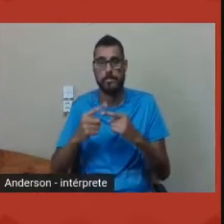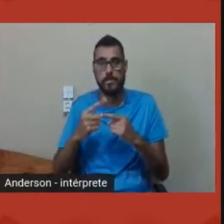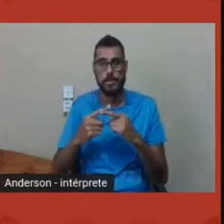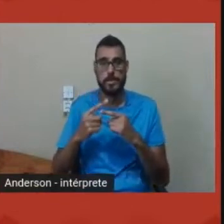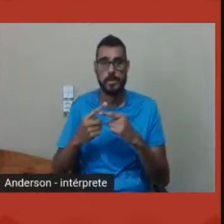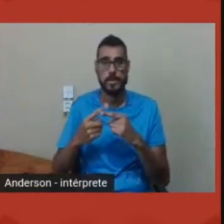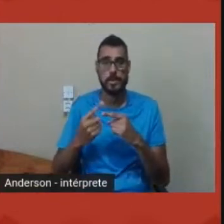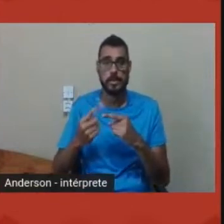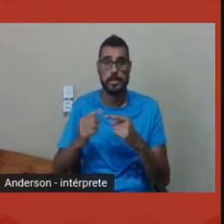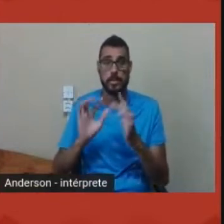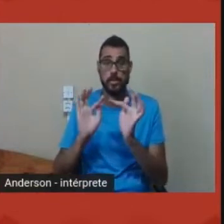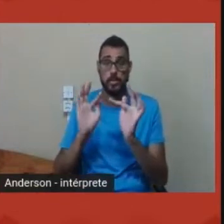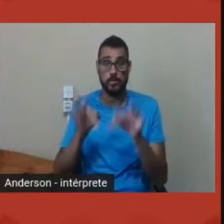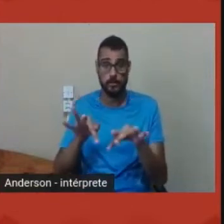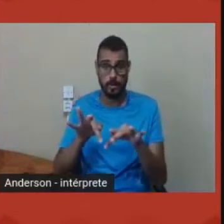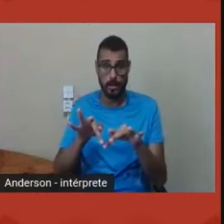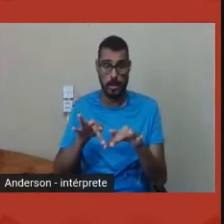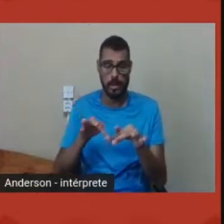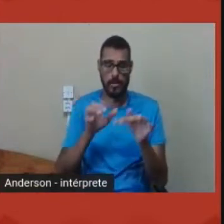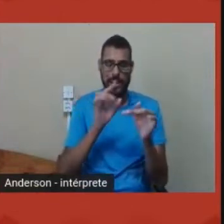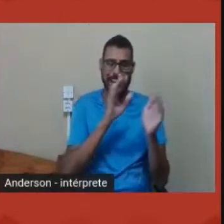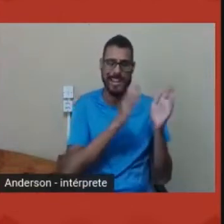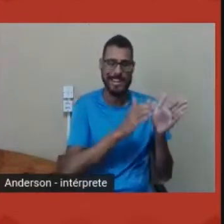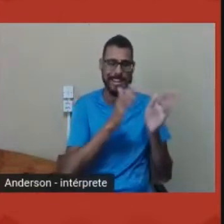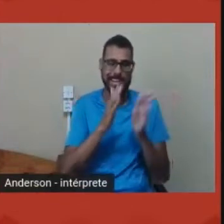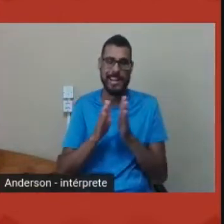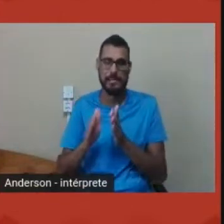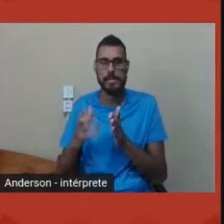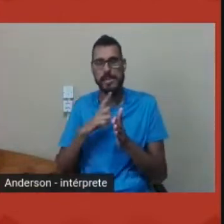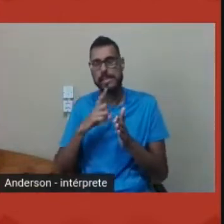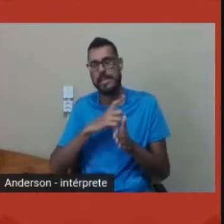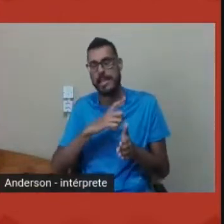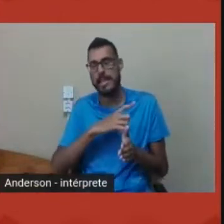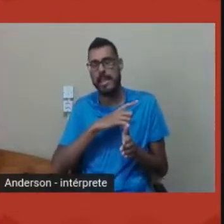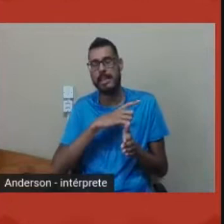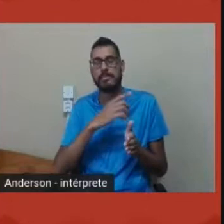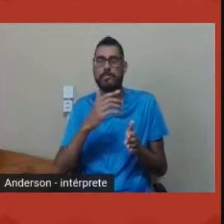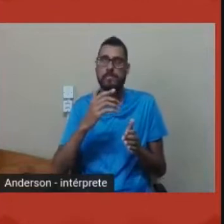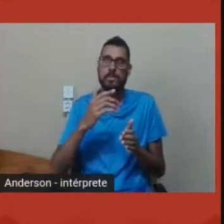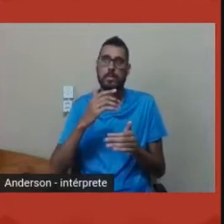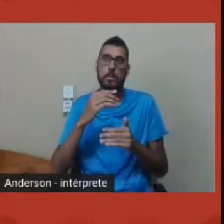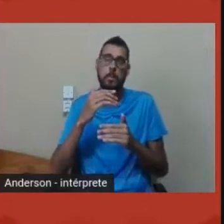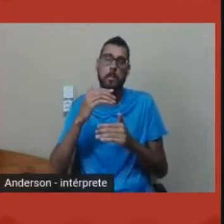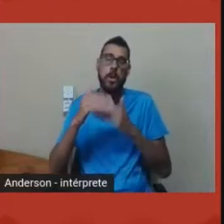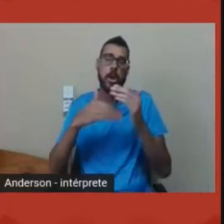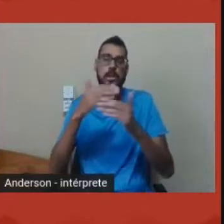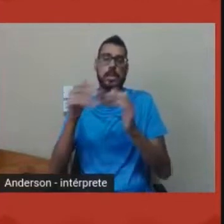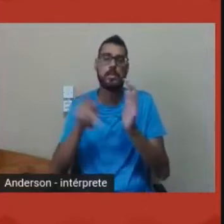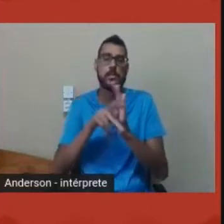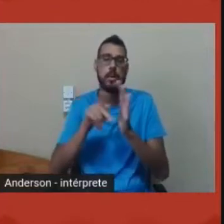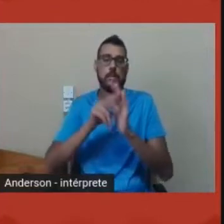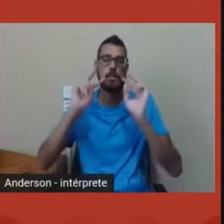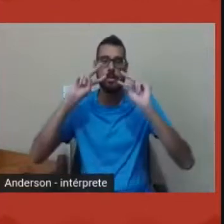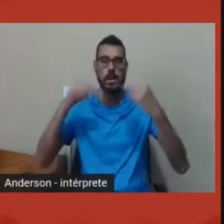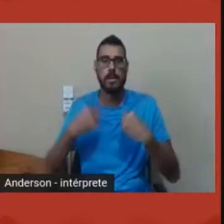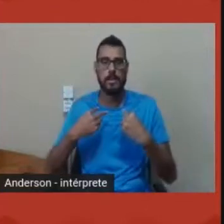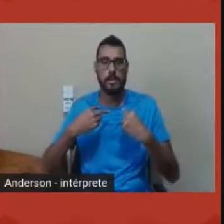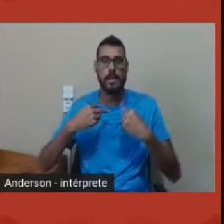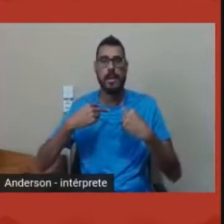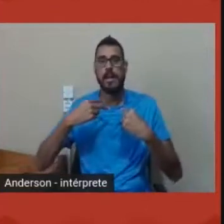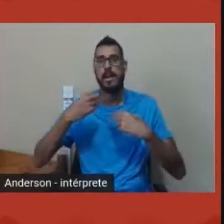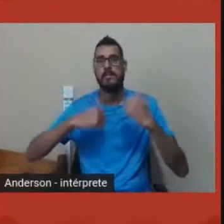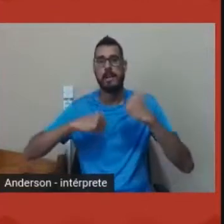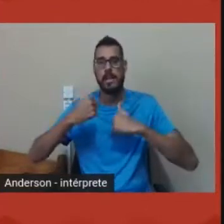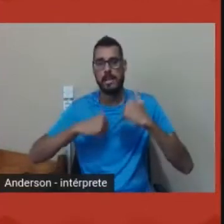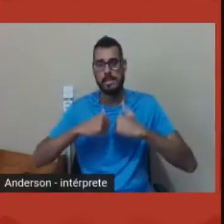um processo de autoavaliação e avaliação entre pares, certo? Não que seja uma avaliação